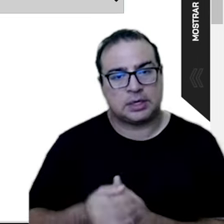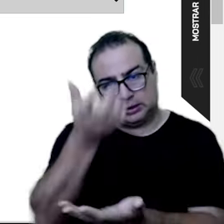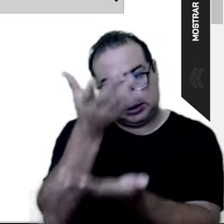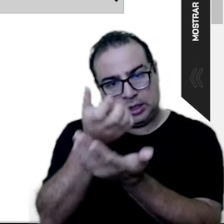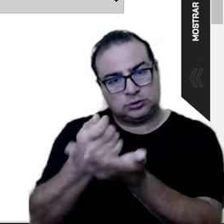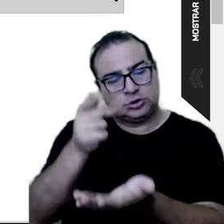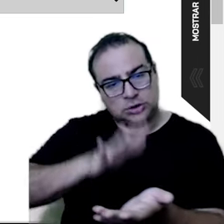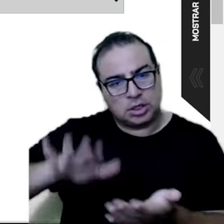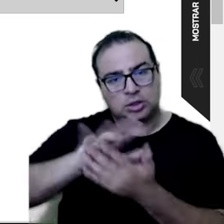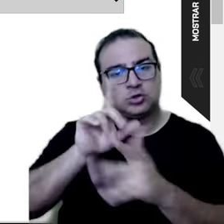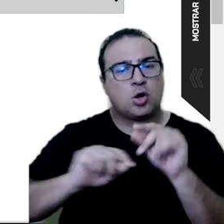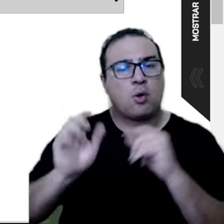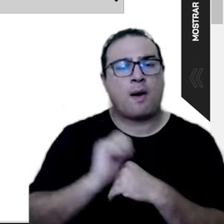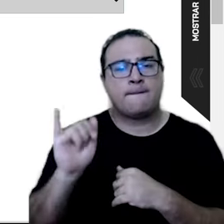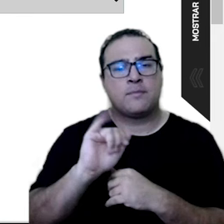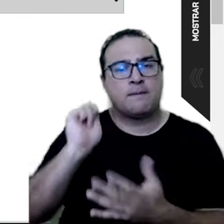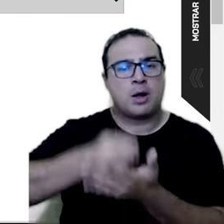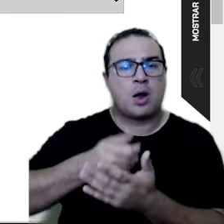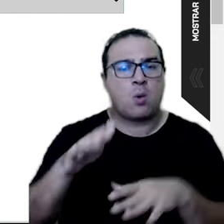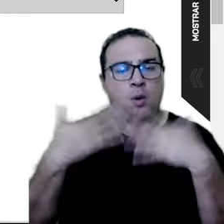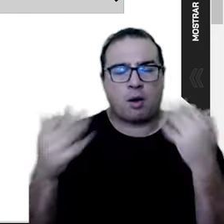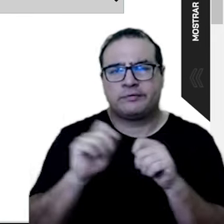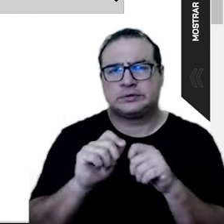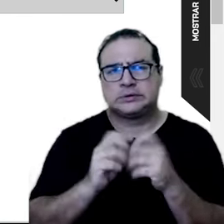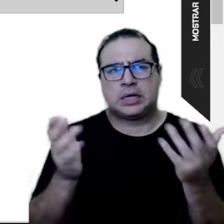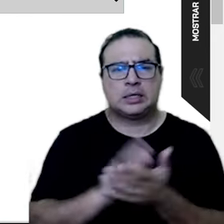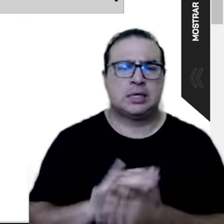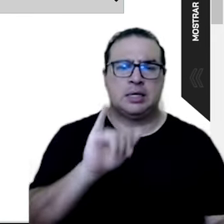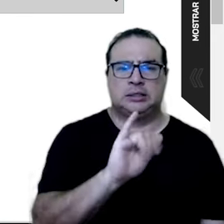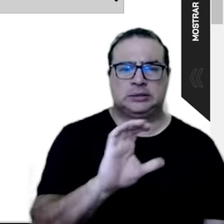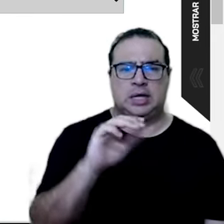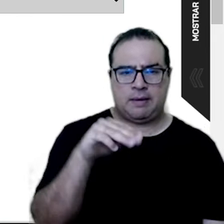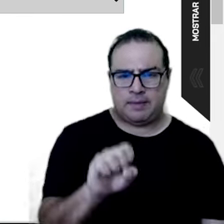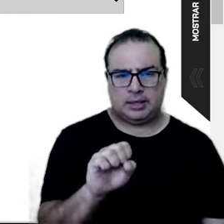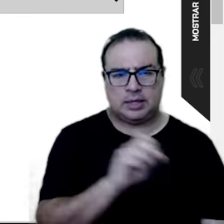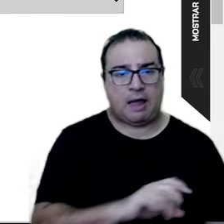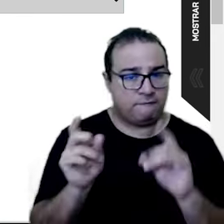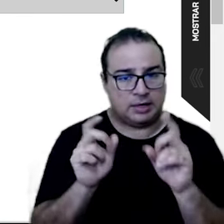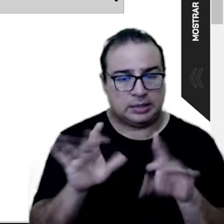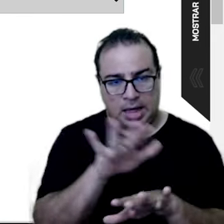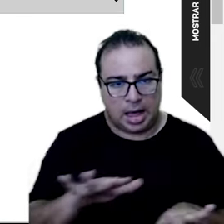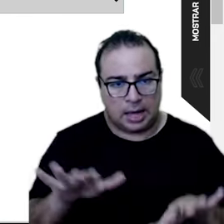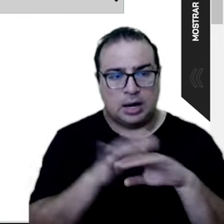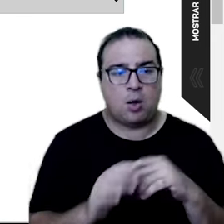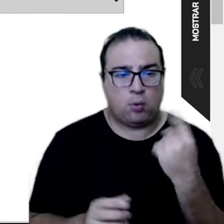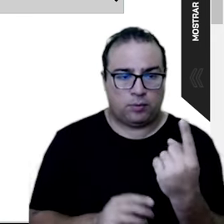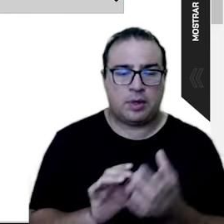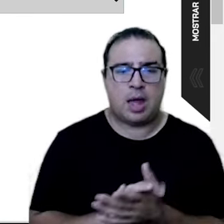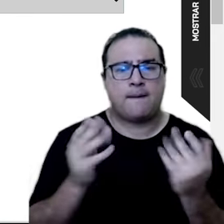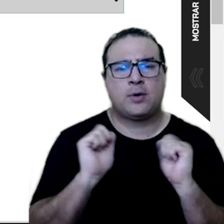gerais então a gente aqui seleciona qual o imposto que a gente vai tratar vamos fazer aqui um ICMS eh nas vendas um